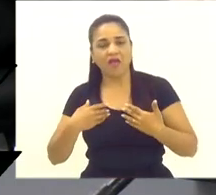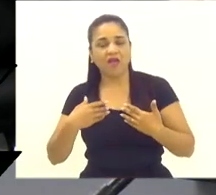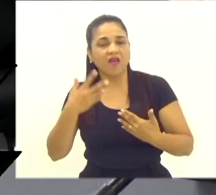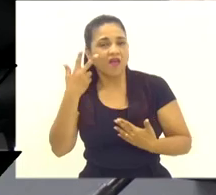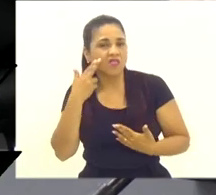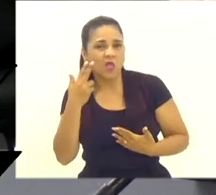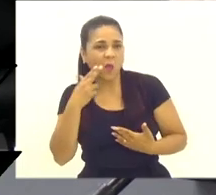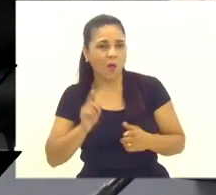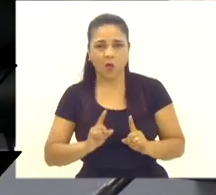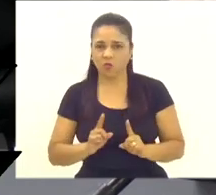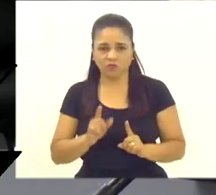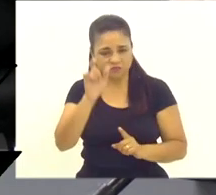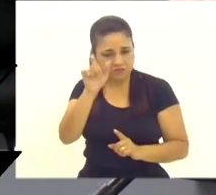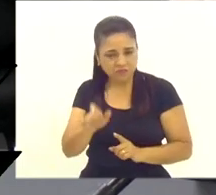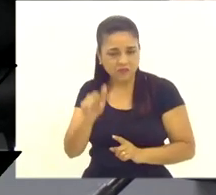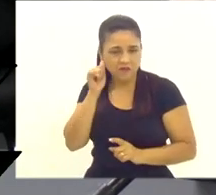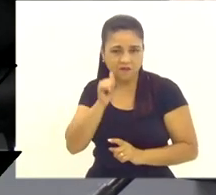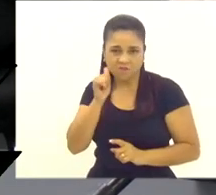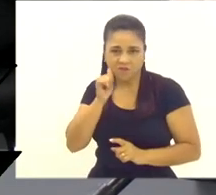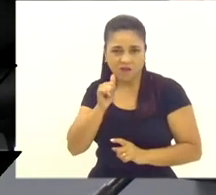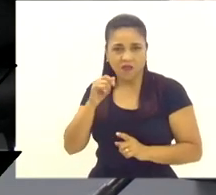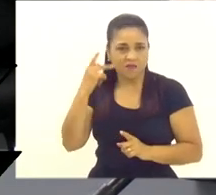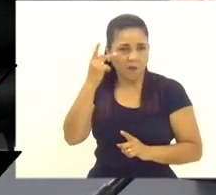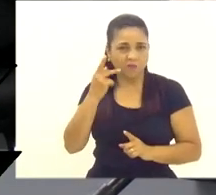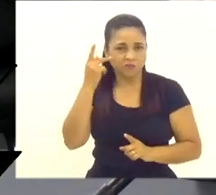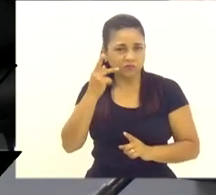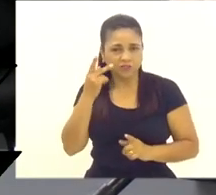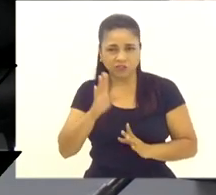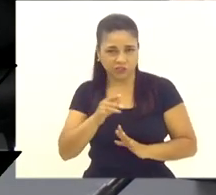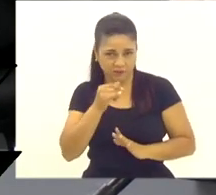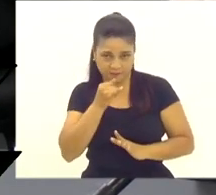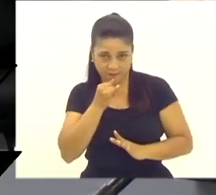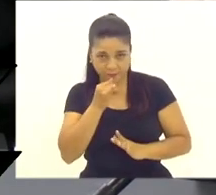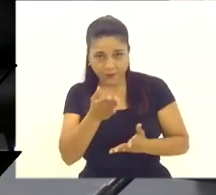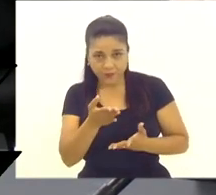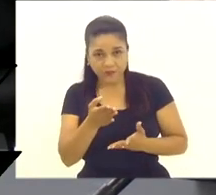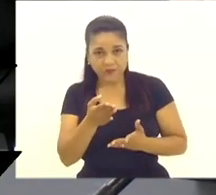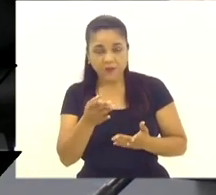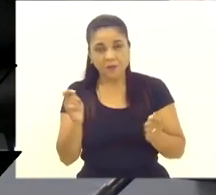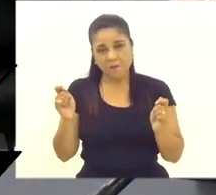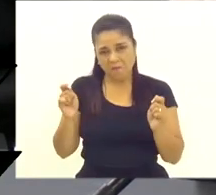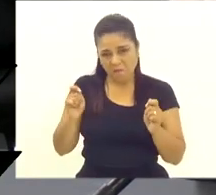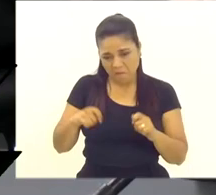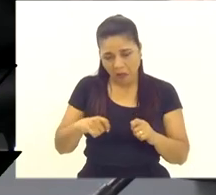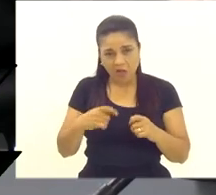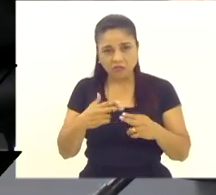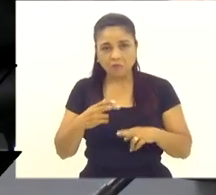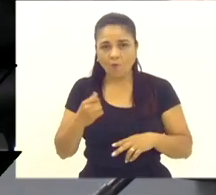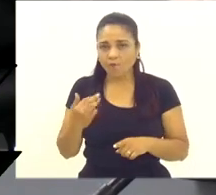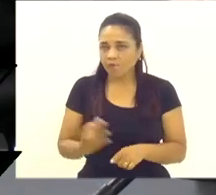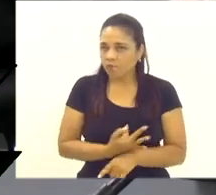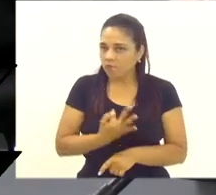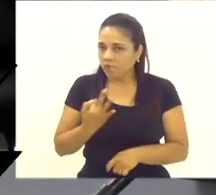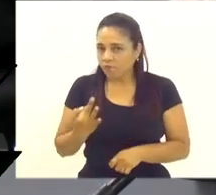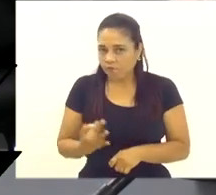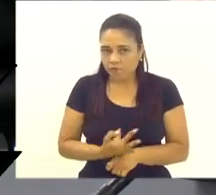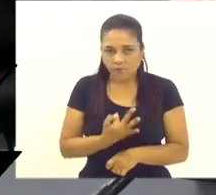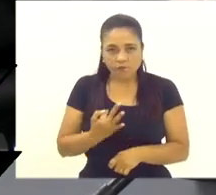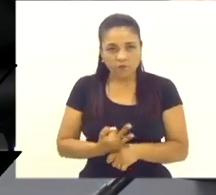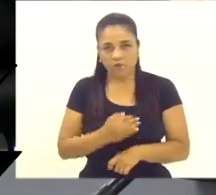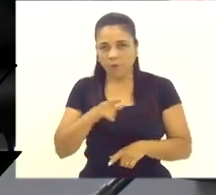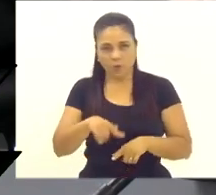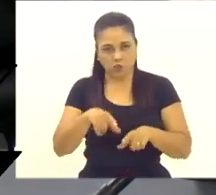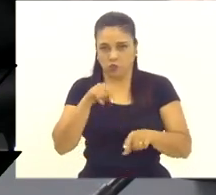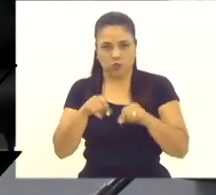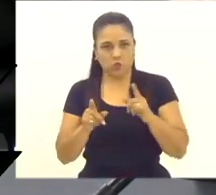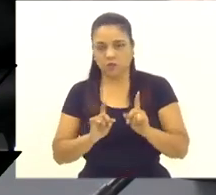figura é pública né ou porque ela está na política ela tem que suportar enfim porque foi uma escolha